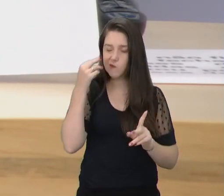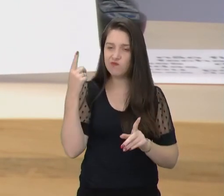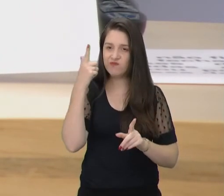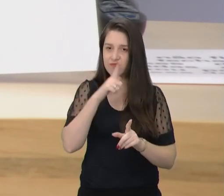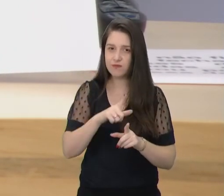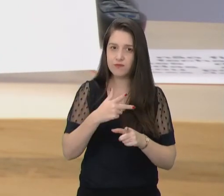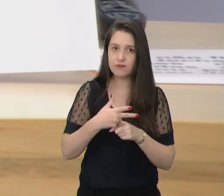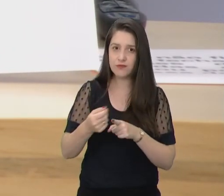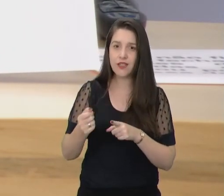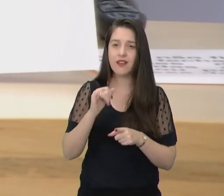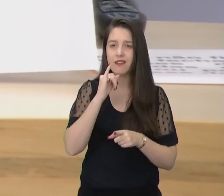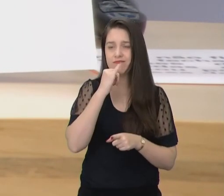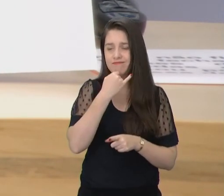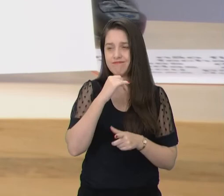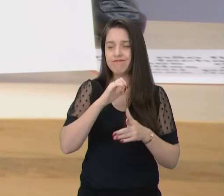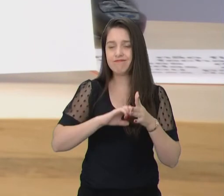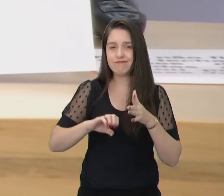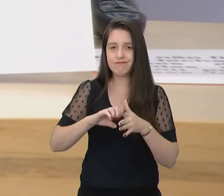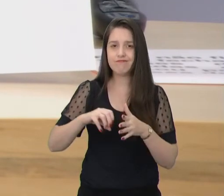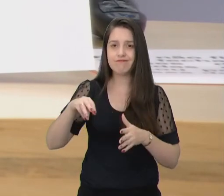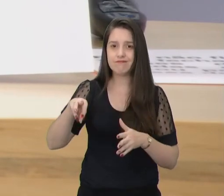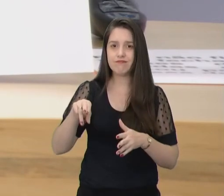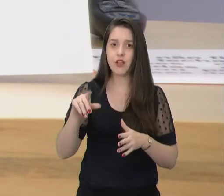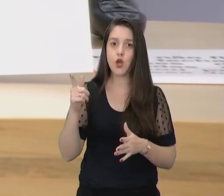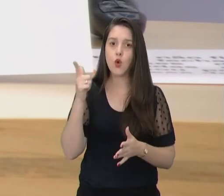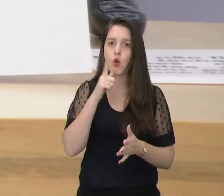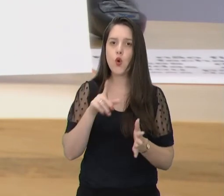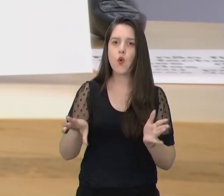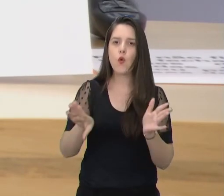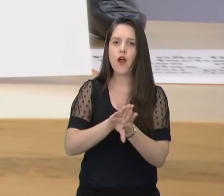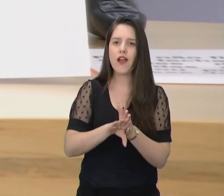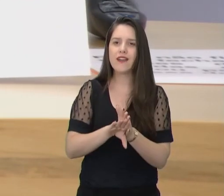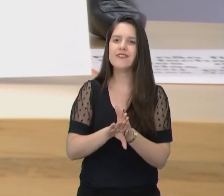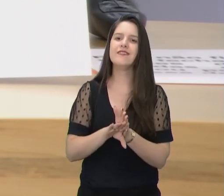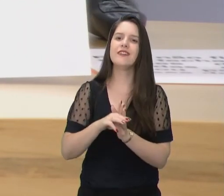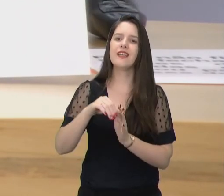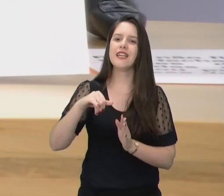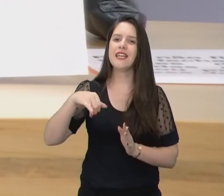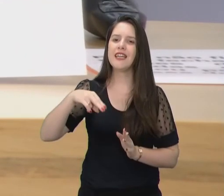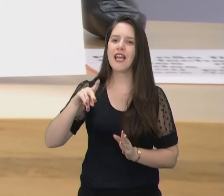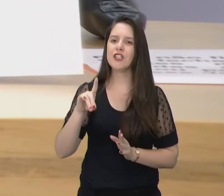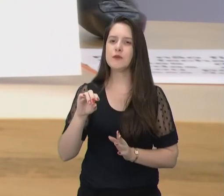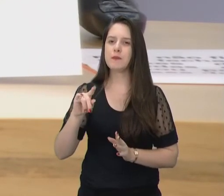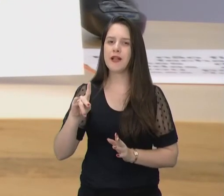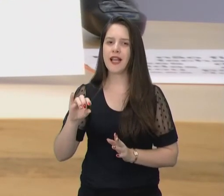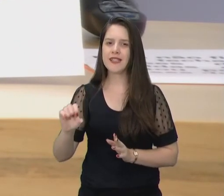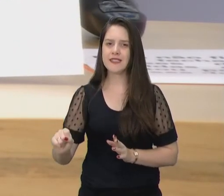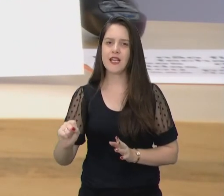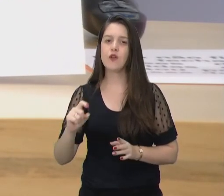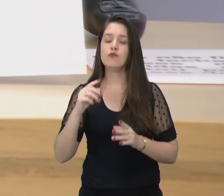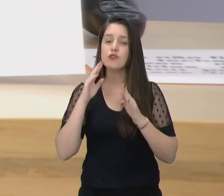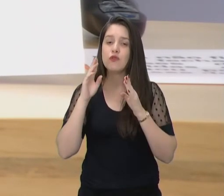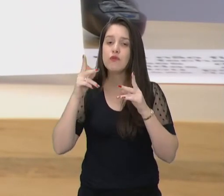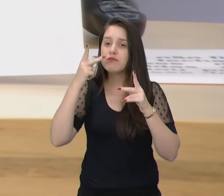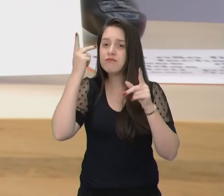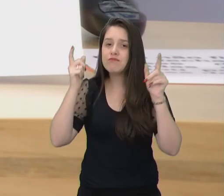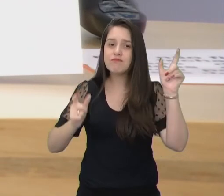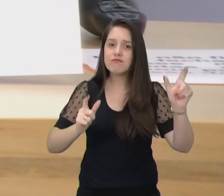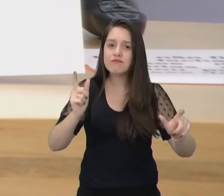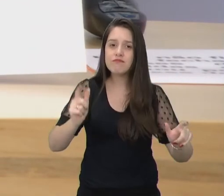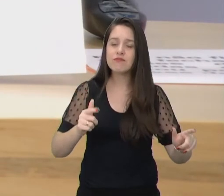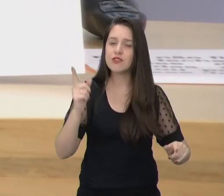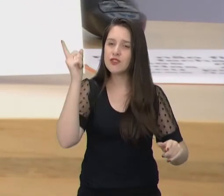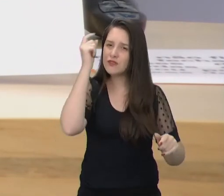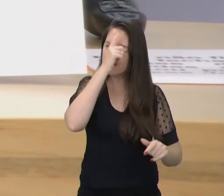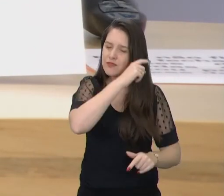sucesso. Infelizmente, a empresa de Marcos chegou ao alto índice de inadimplência com seus fornecedores, o que resultou em